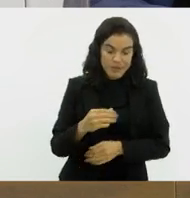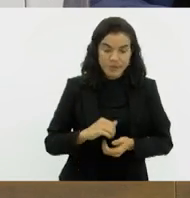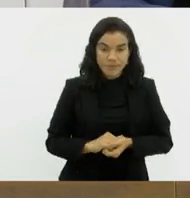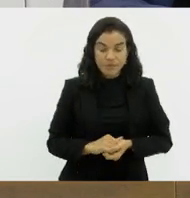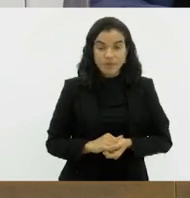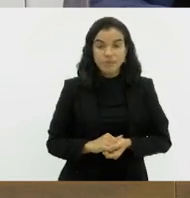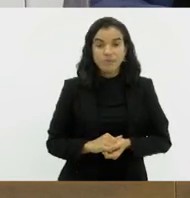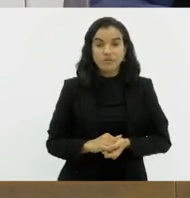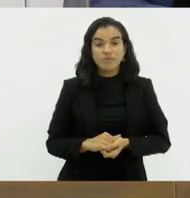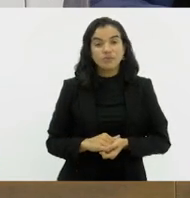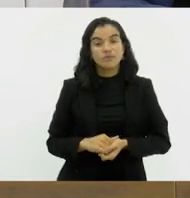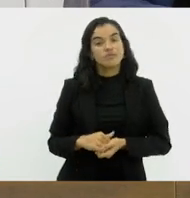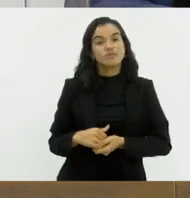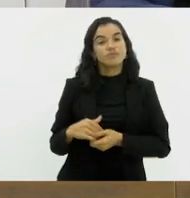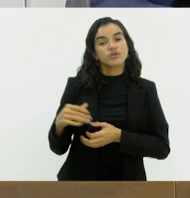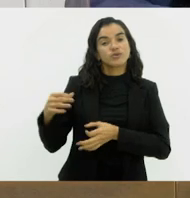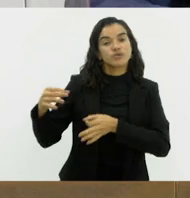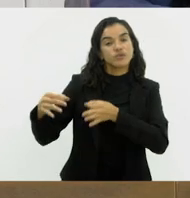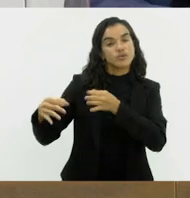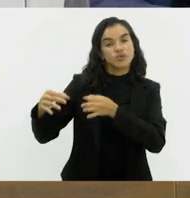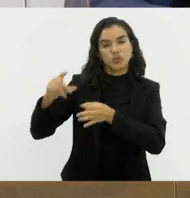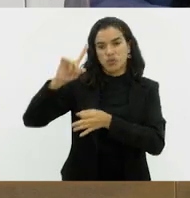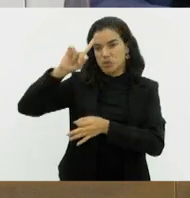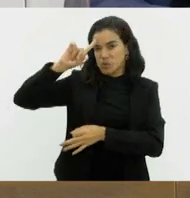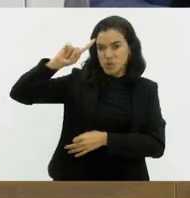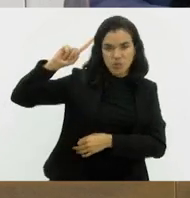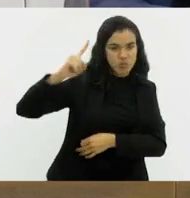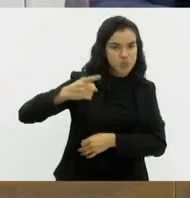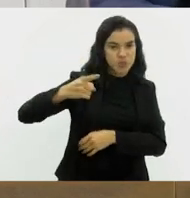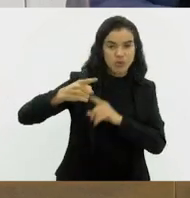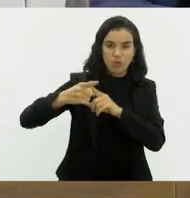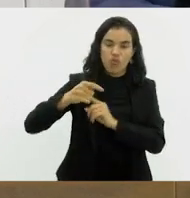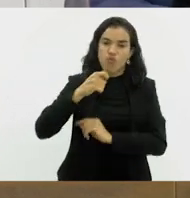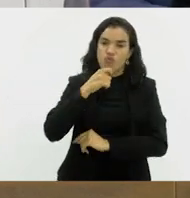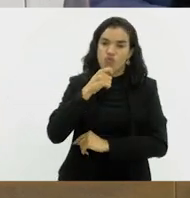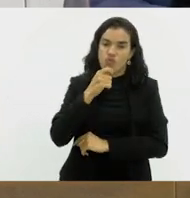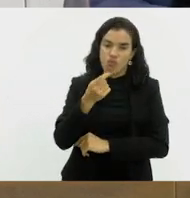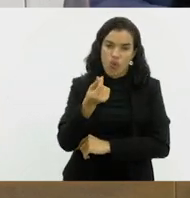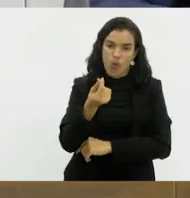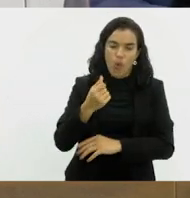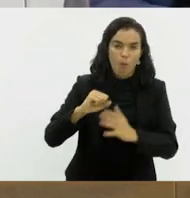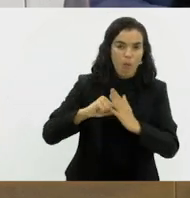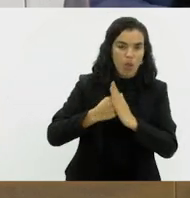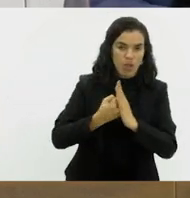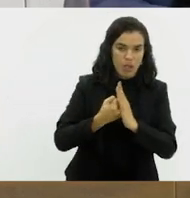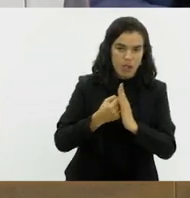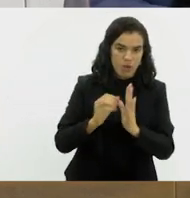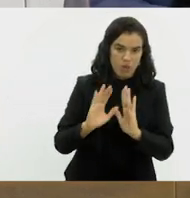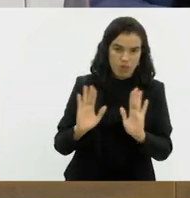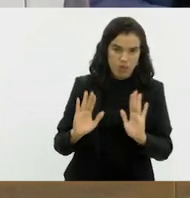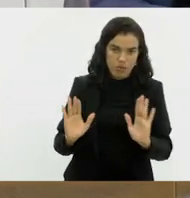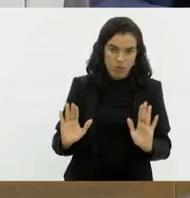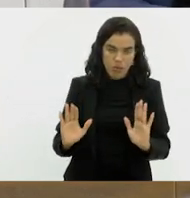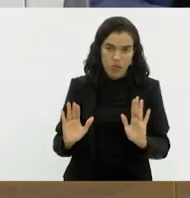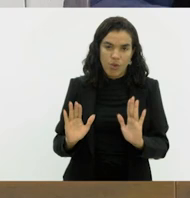O juízo ele não determinou esse bloqueio ainda, o pedido ainda não foi